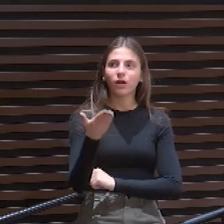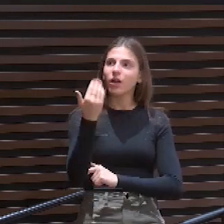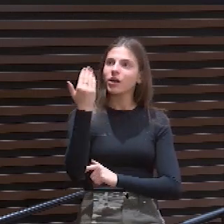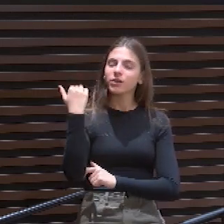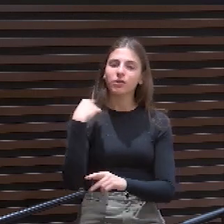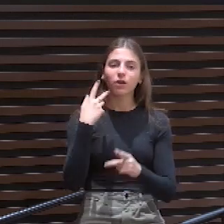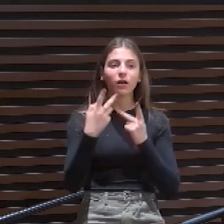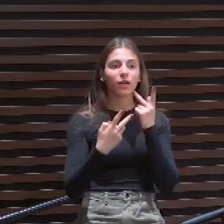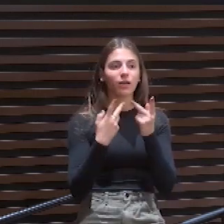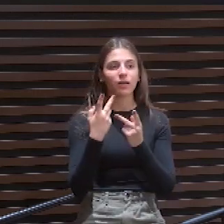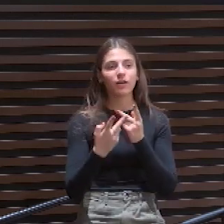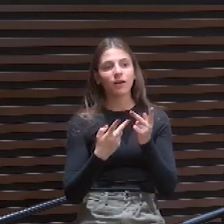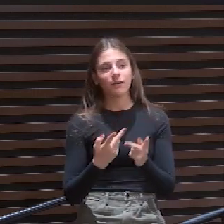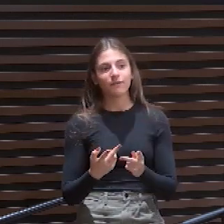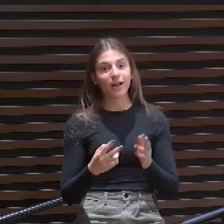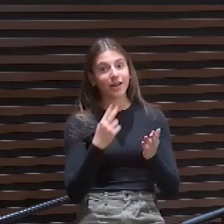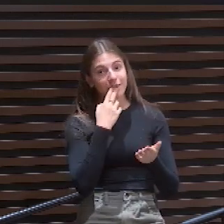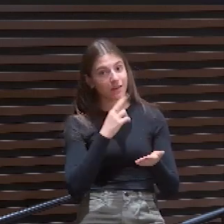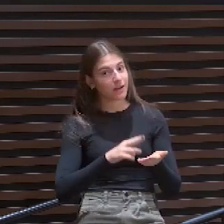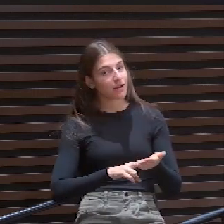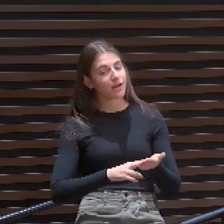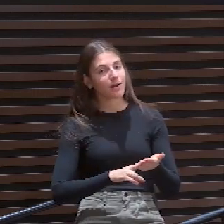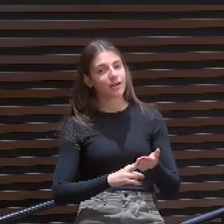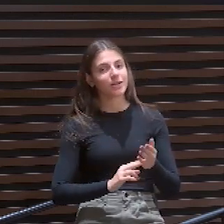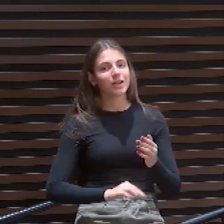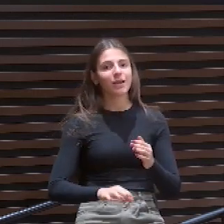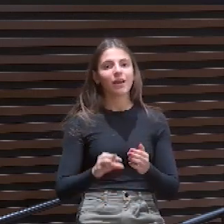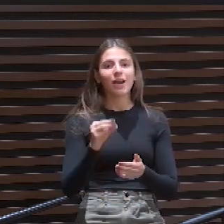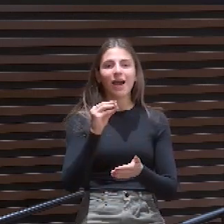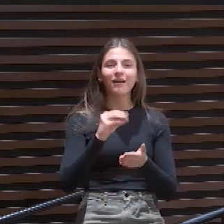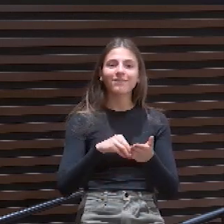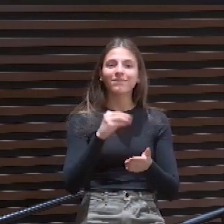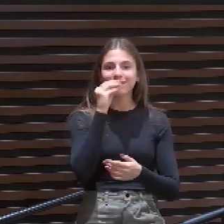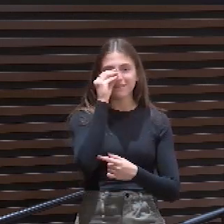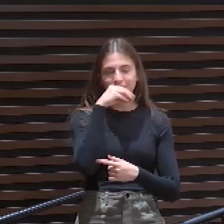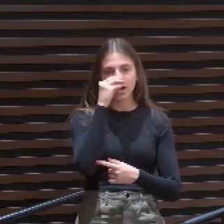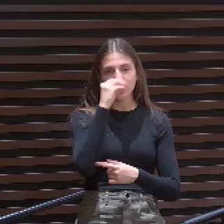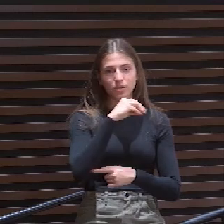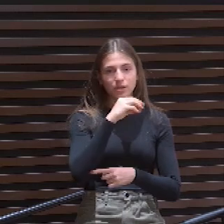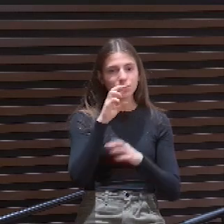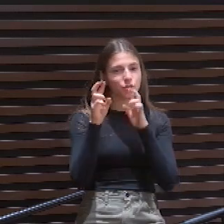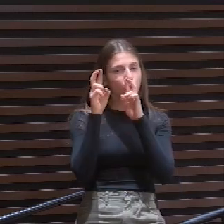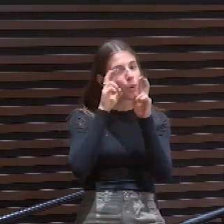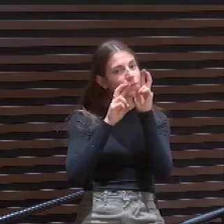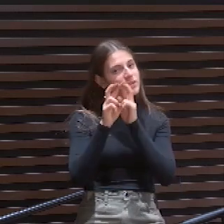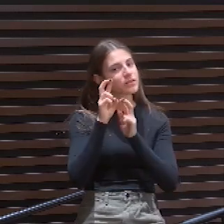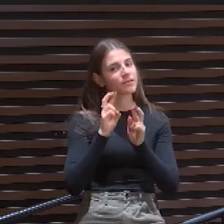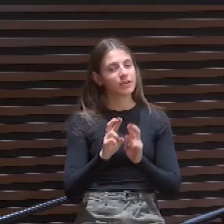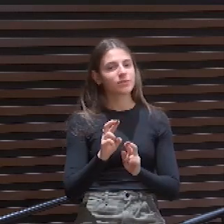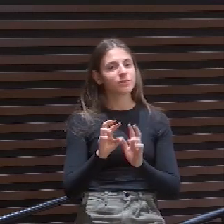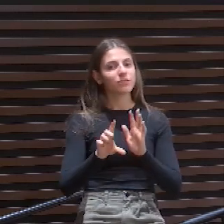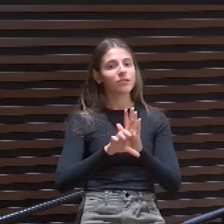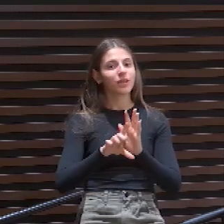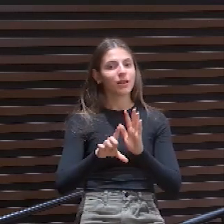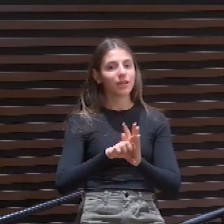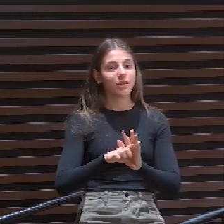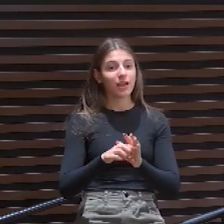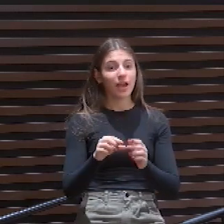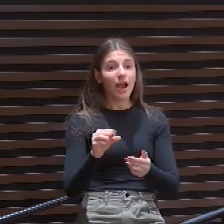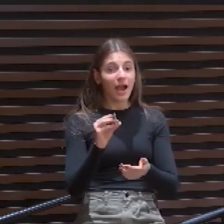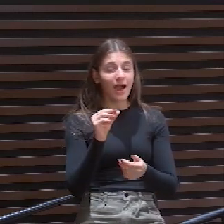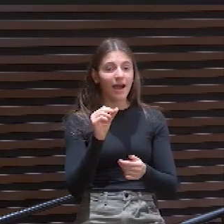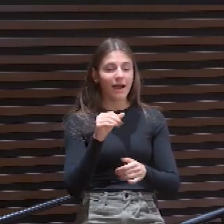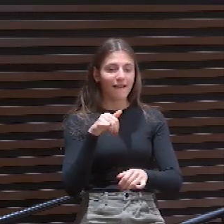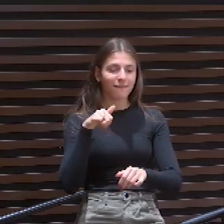já explicita na carta a falta de observação dessa lei, a ausência de amor ao